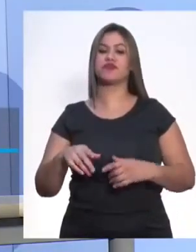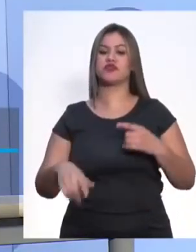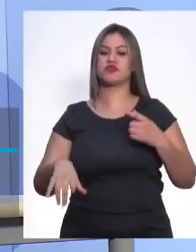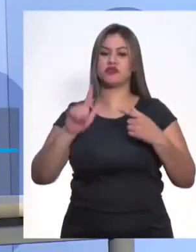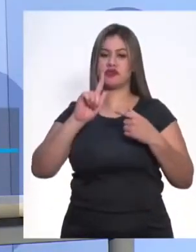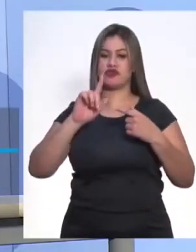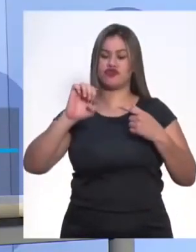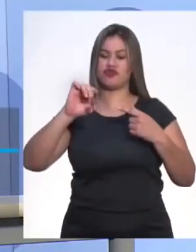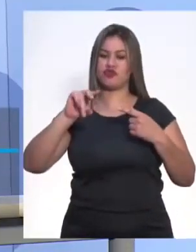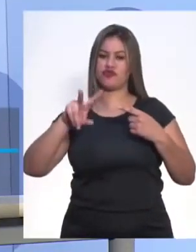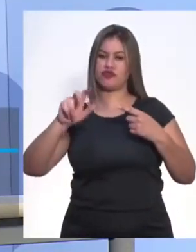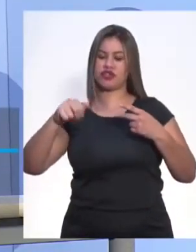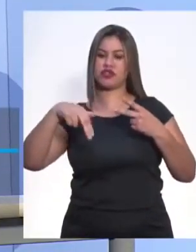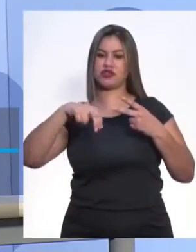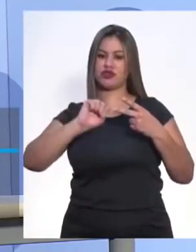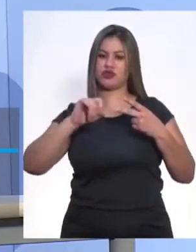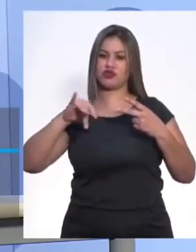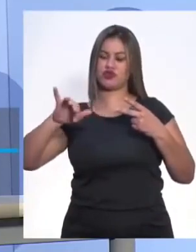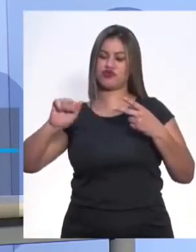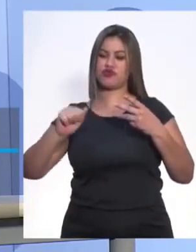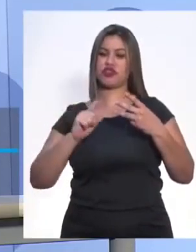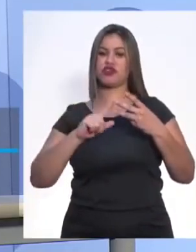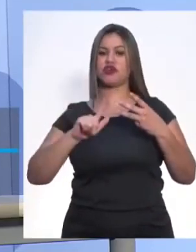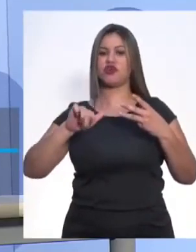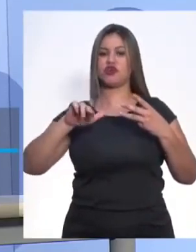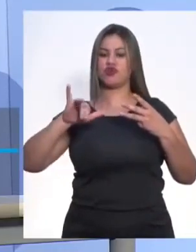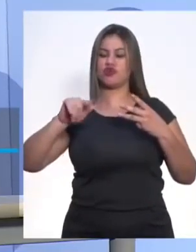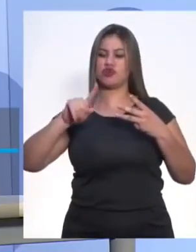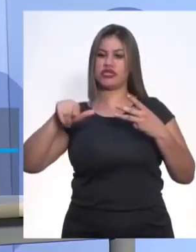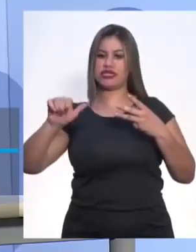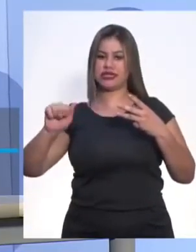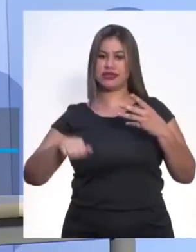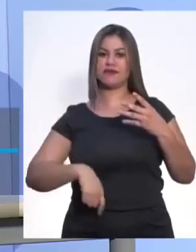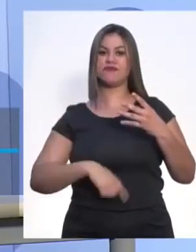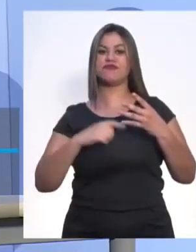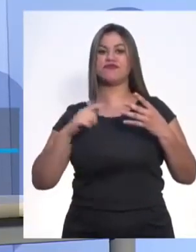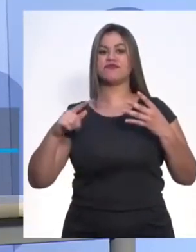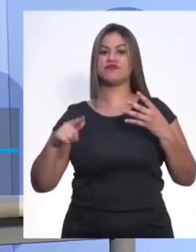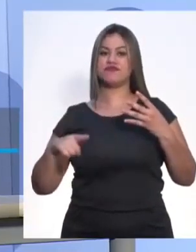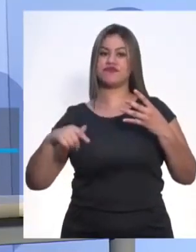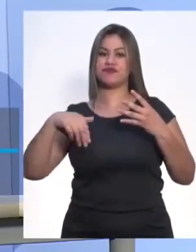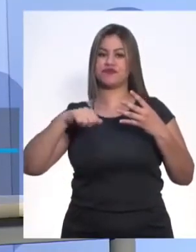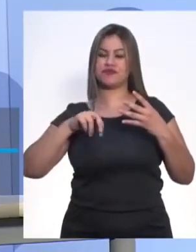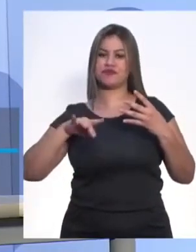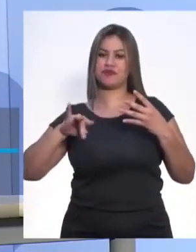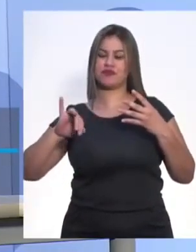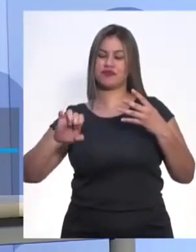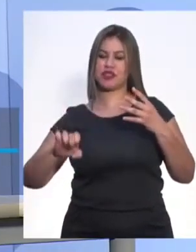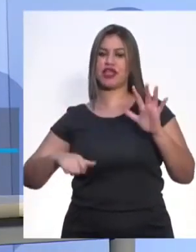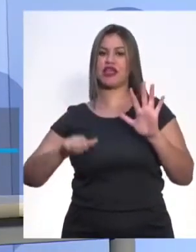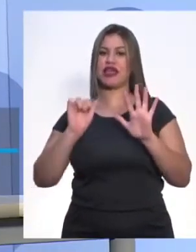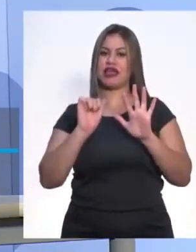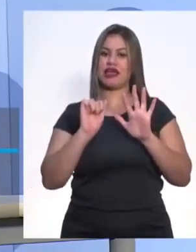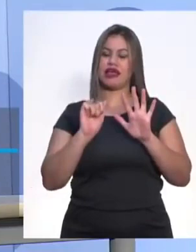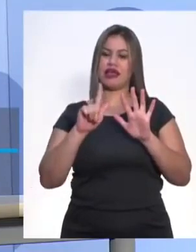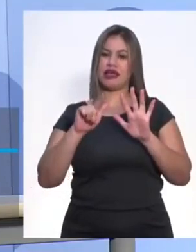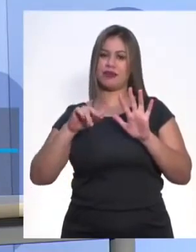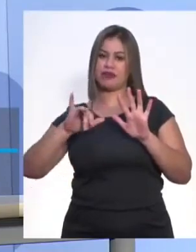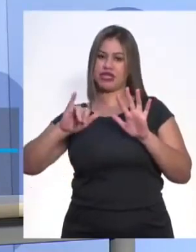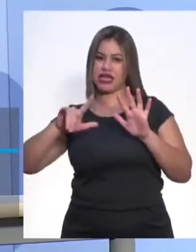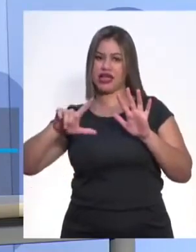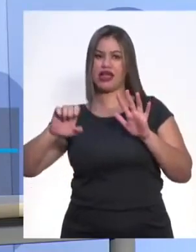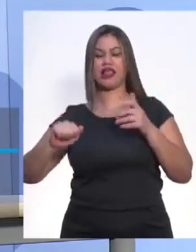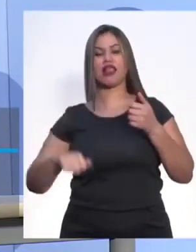alunas Giovana, Sofia e Luísa, do professor Cláudio, as alunas Maite e Gabriela, da professora Maria